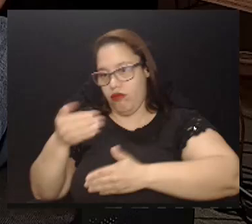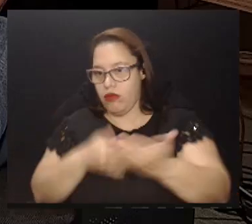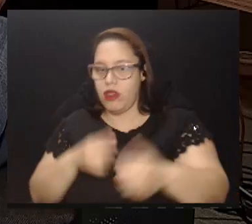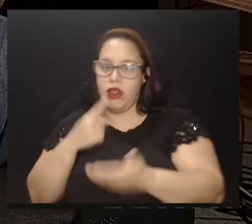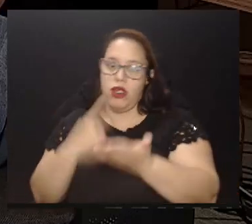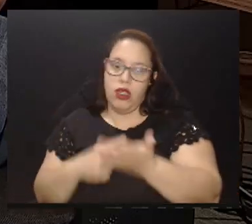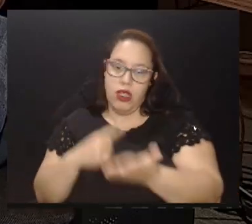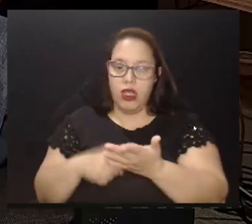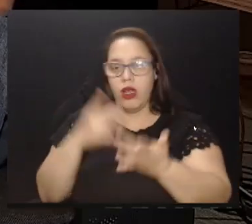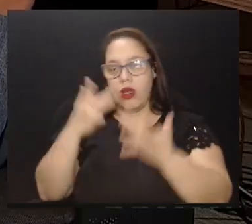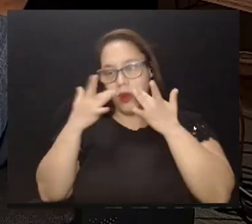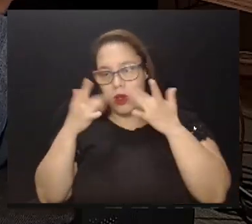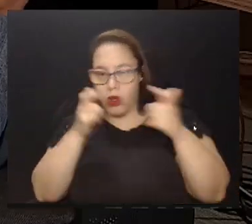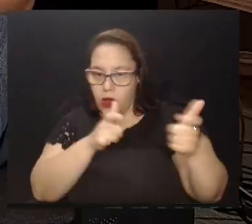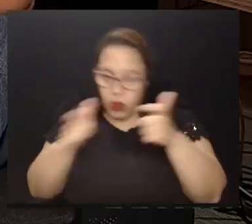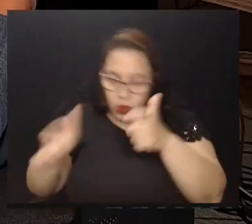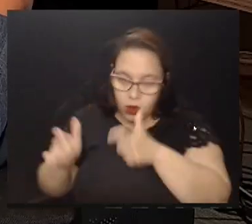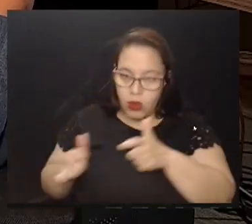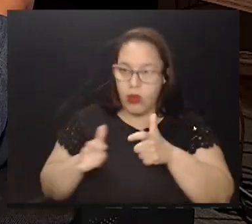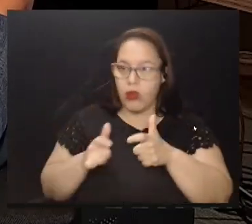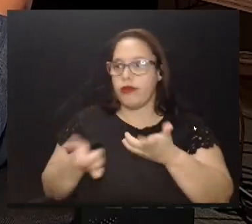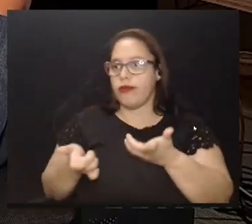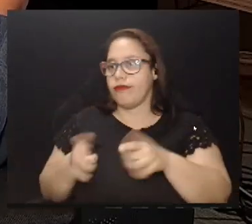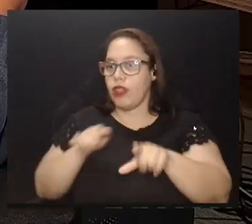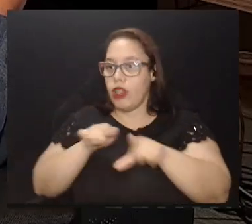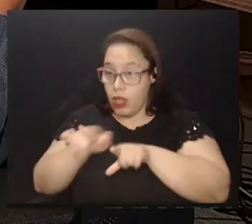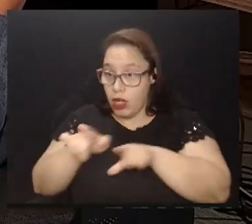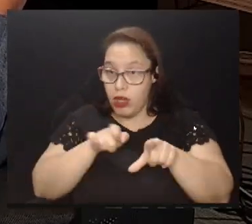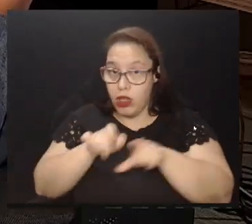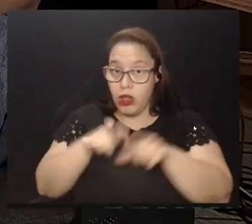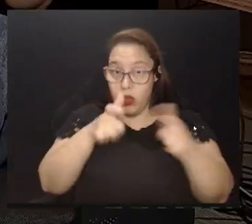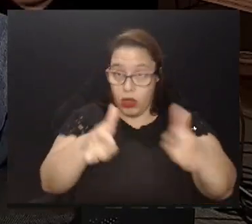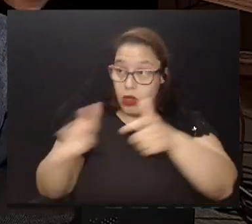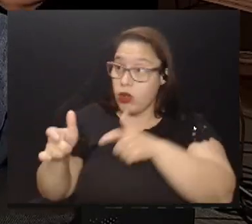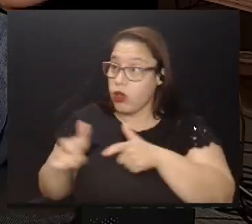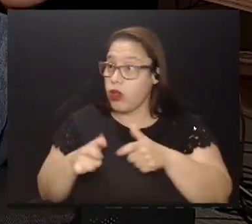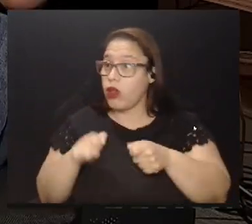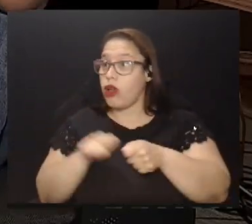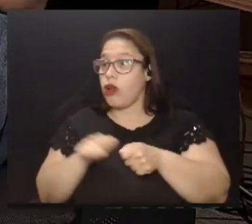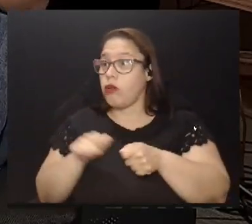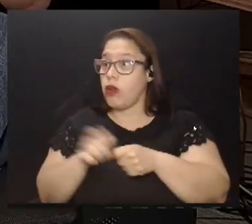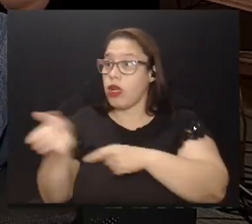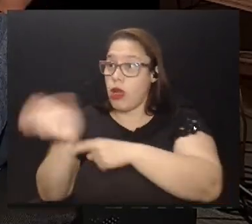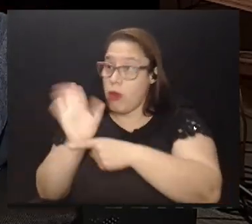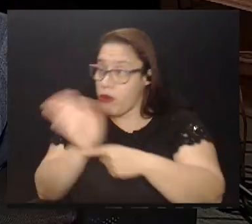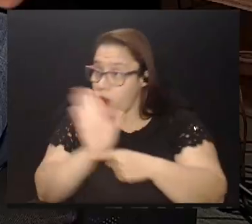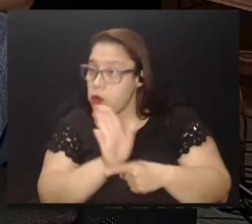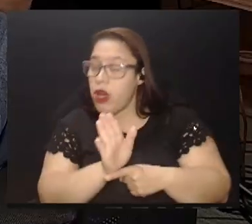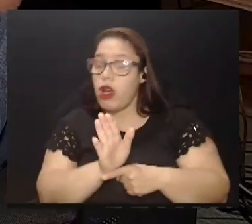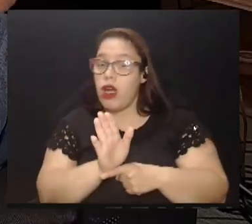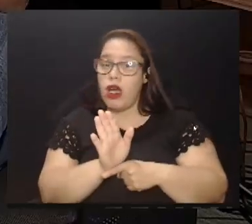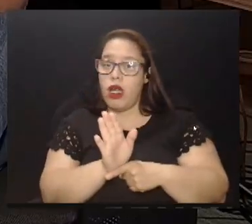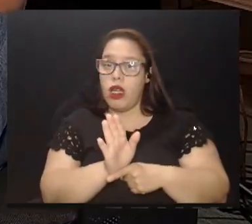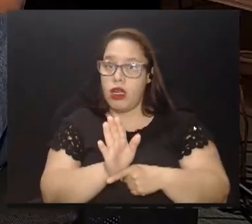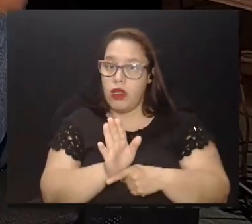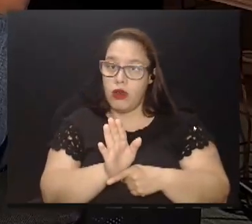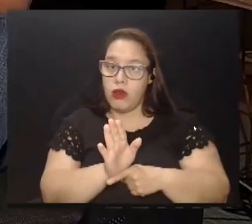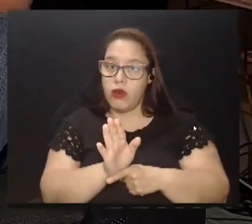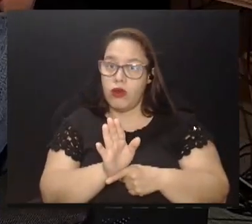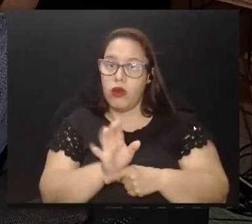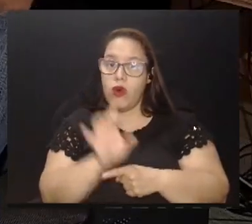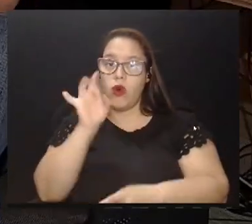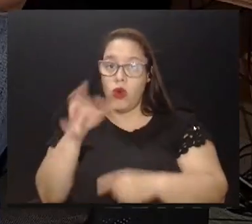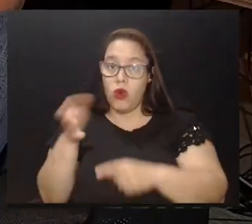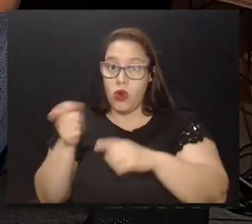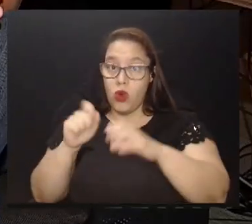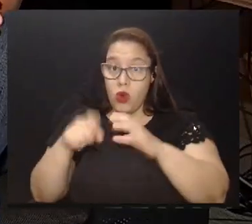locação. A locação a gente chama os espaços que a gente passa para filmar, né? Então, às vezes a gente só pode filmar um dia numa casa